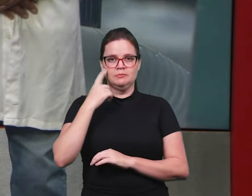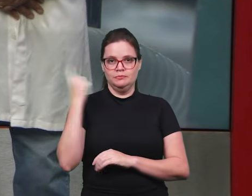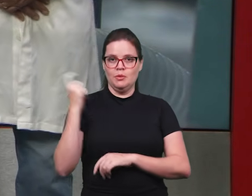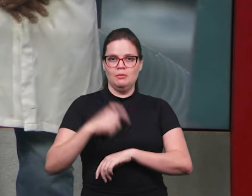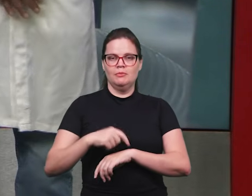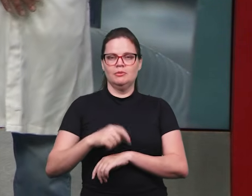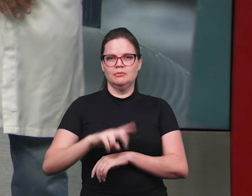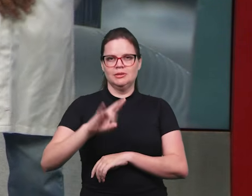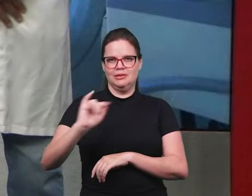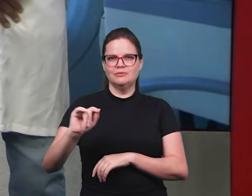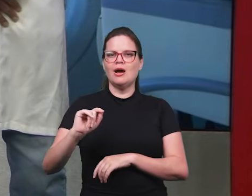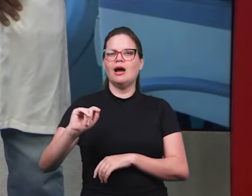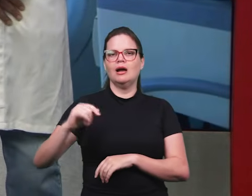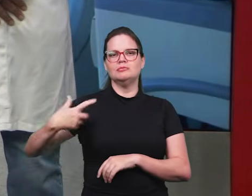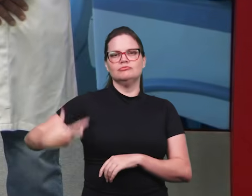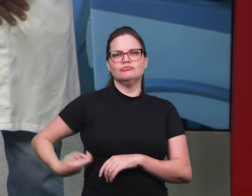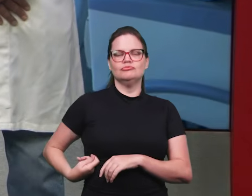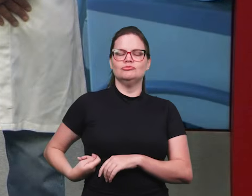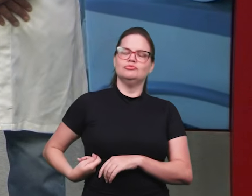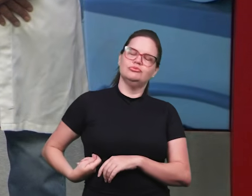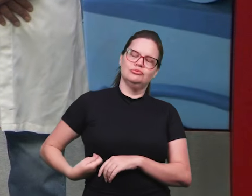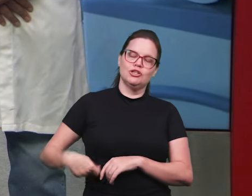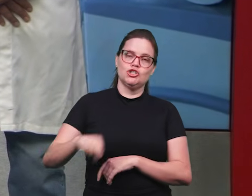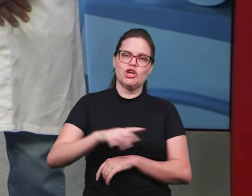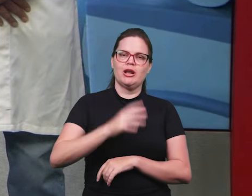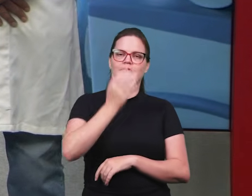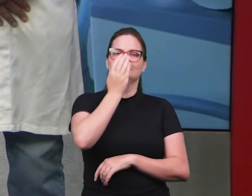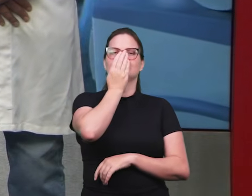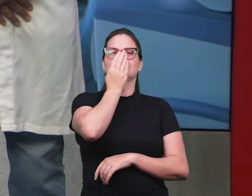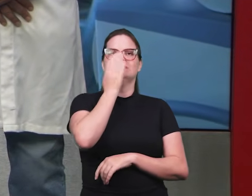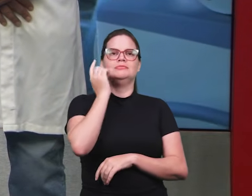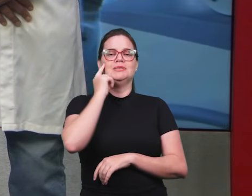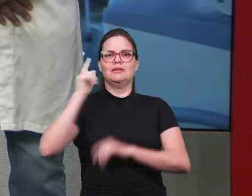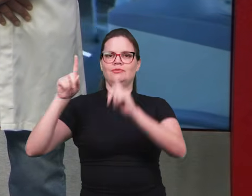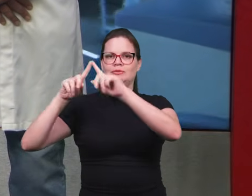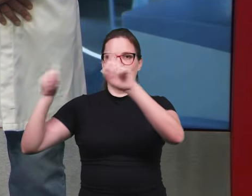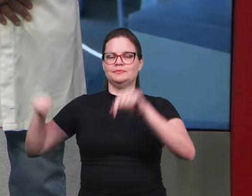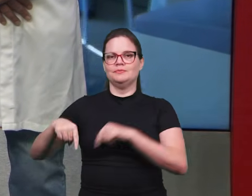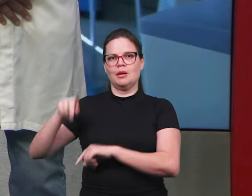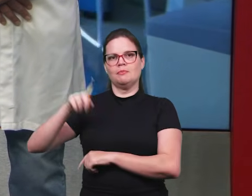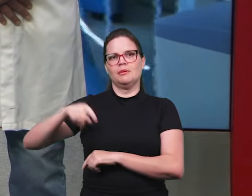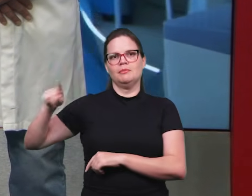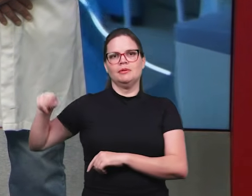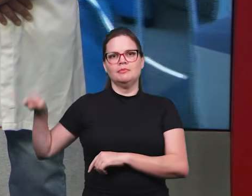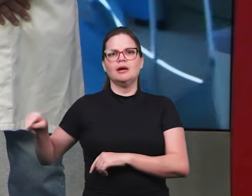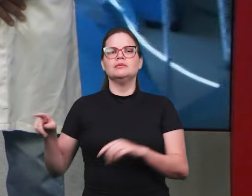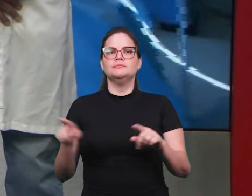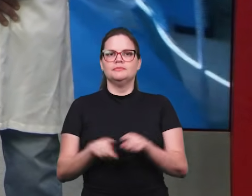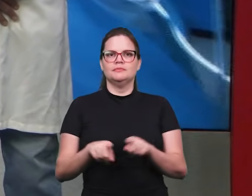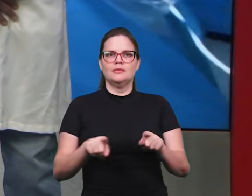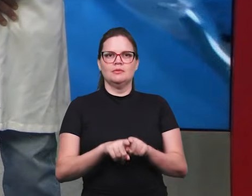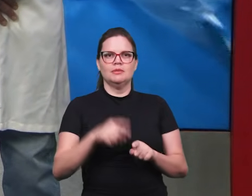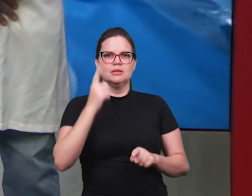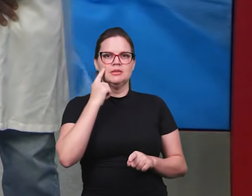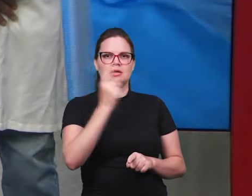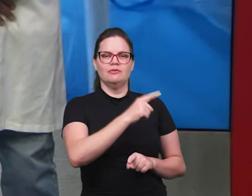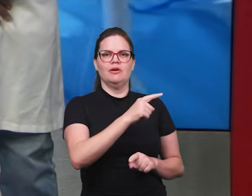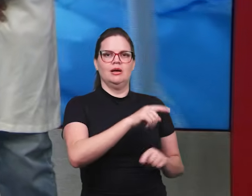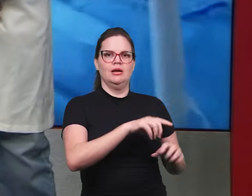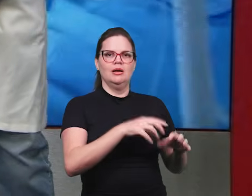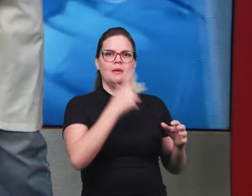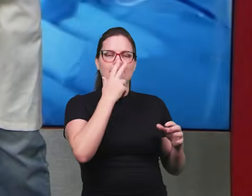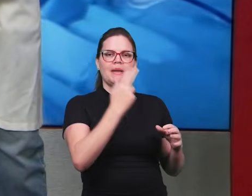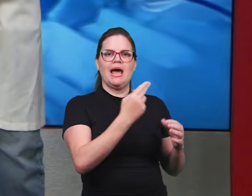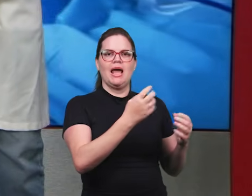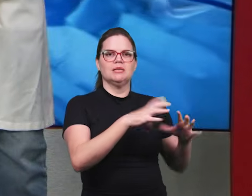da anestesia geral, tem aqui os monitores, tem um ventilador aqui, né, ou seja, toda a